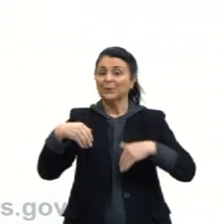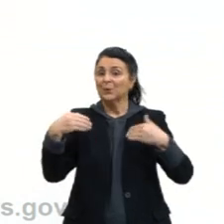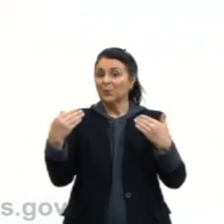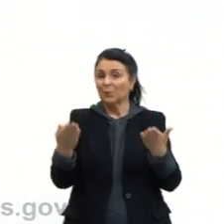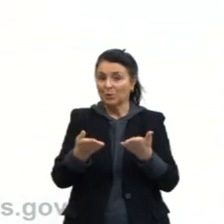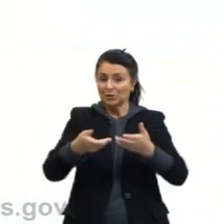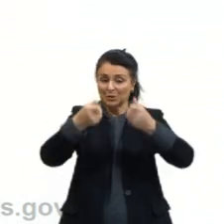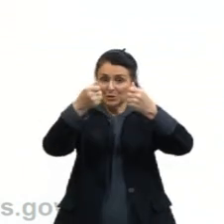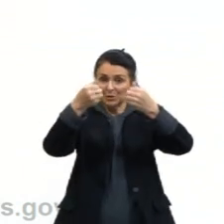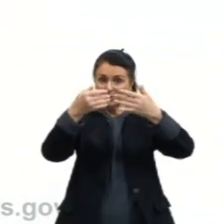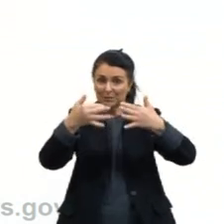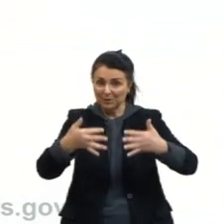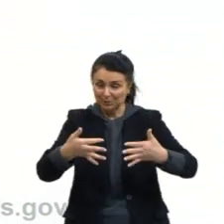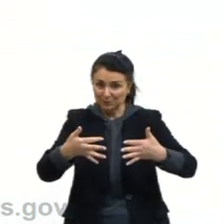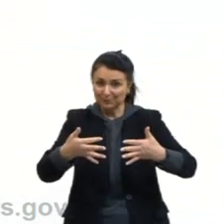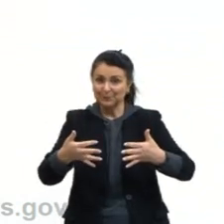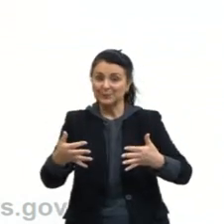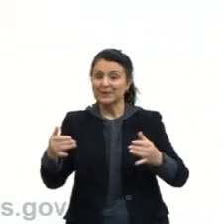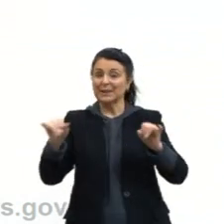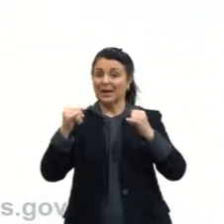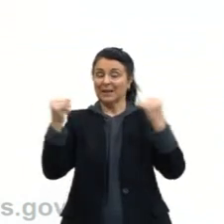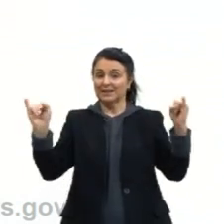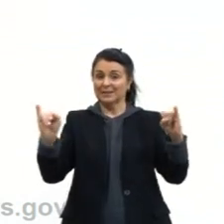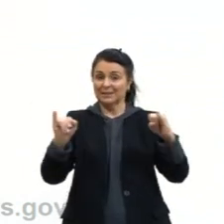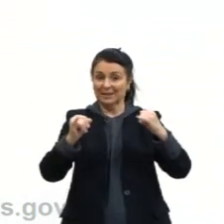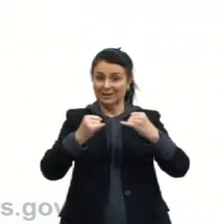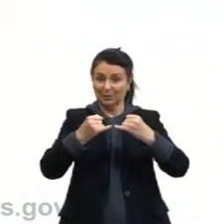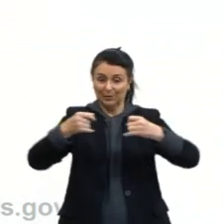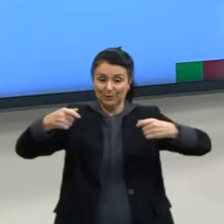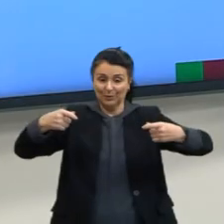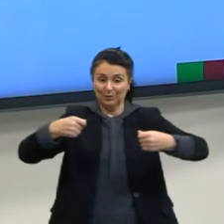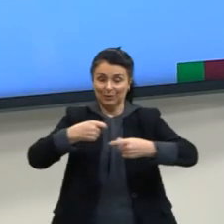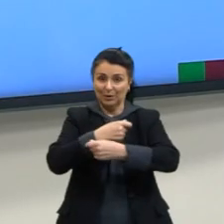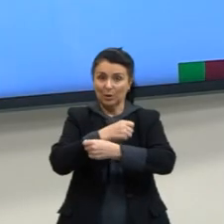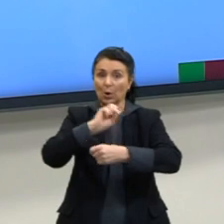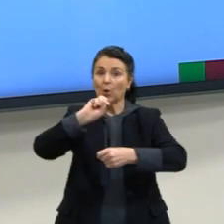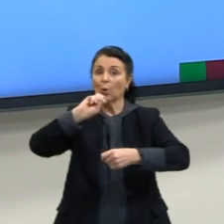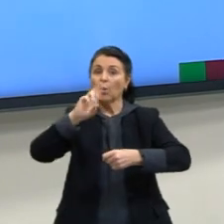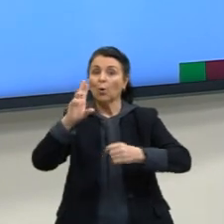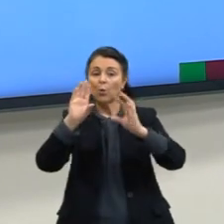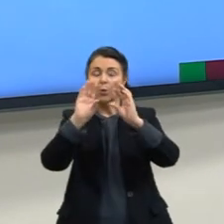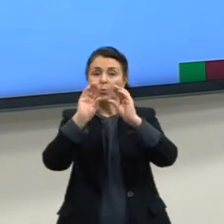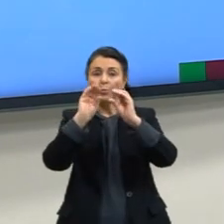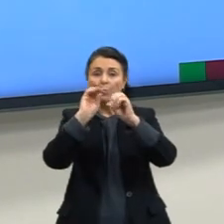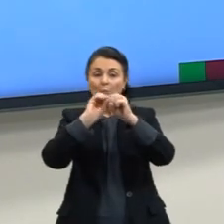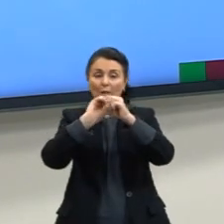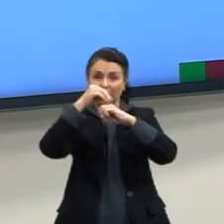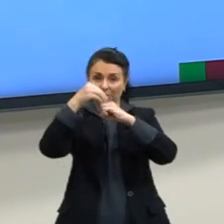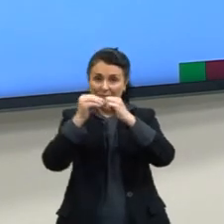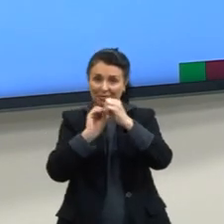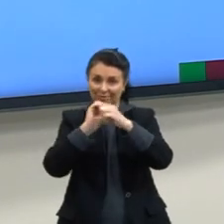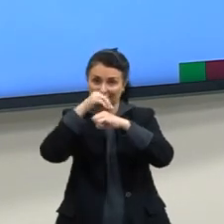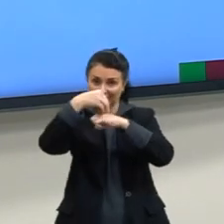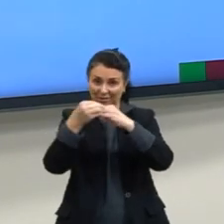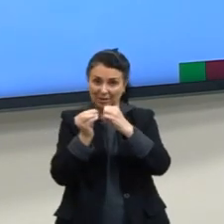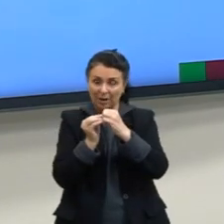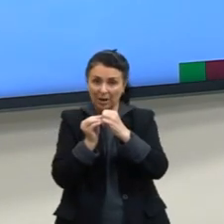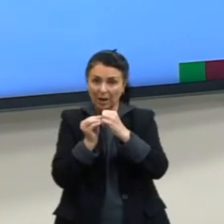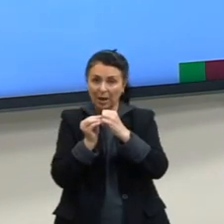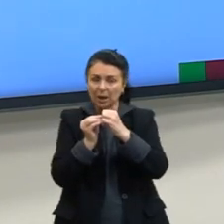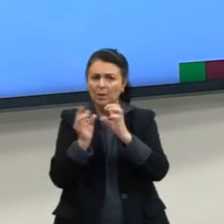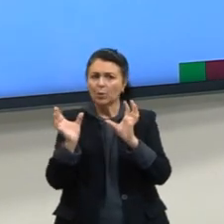falando de ligações covalentes também conhecida como ligação molecular elas são ligações em que ao